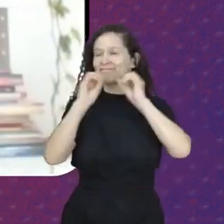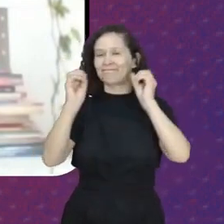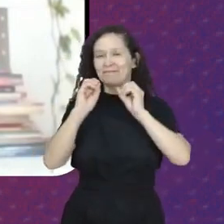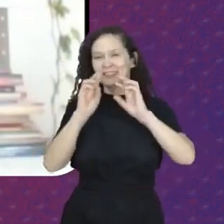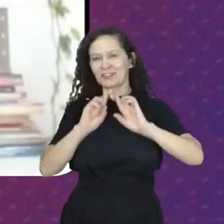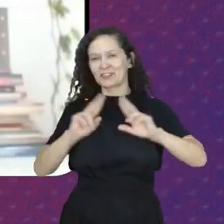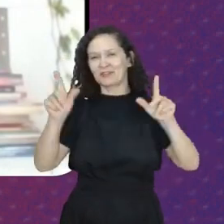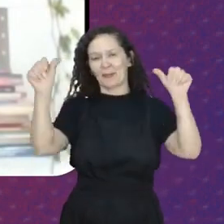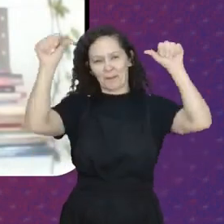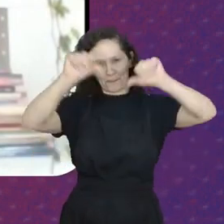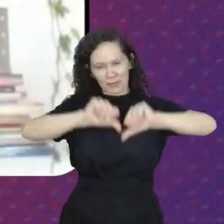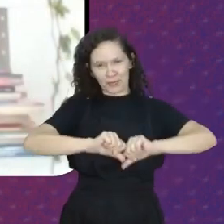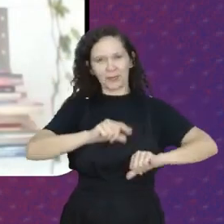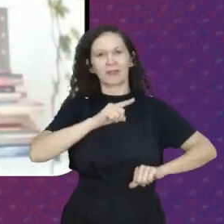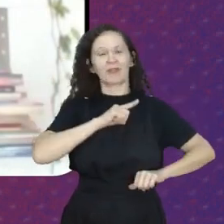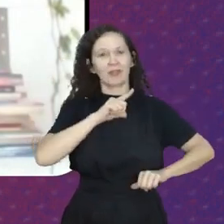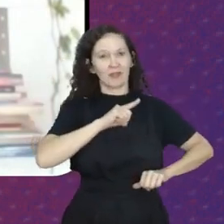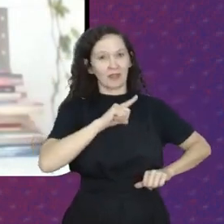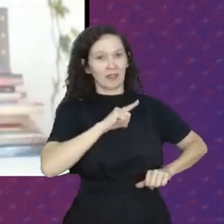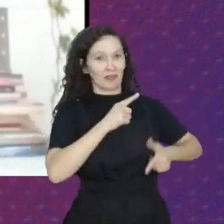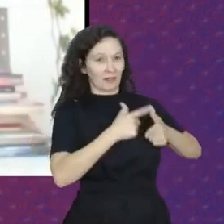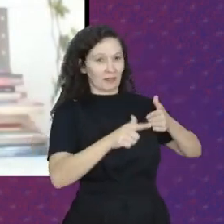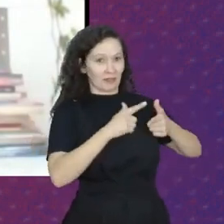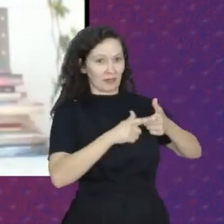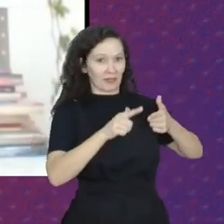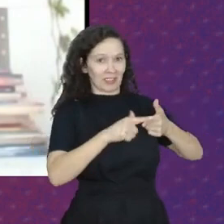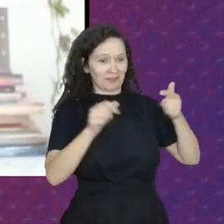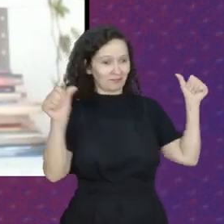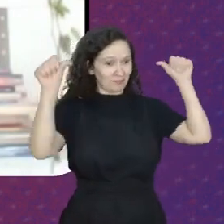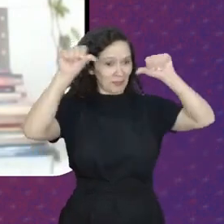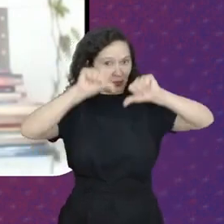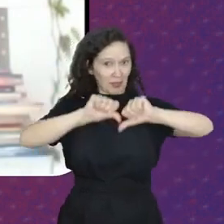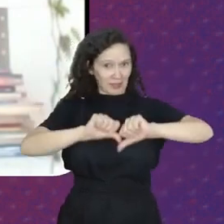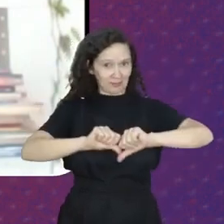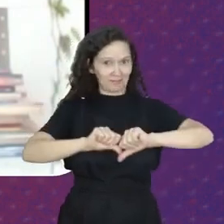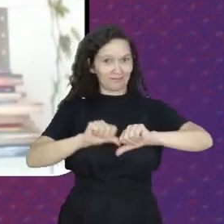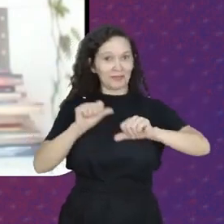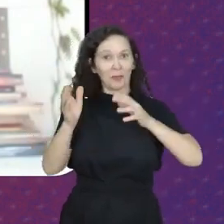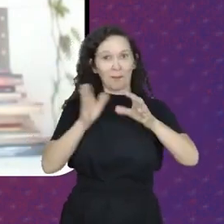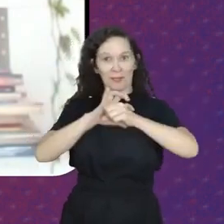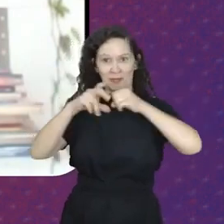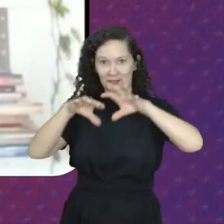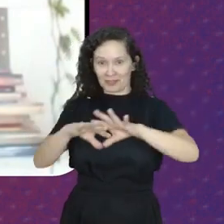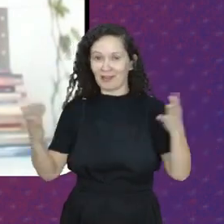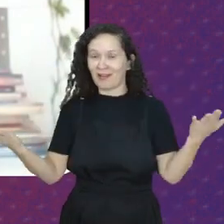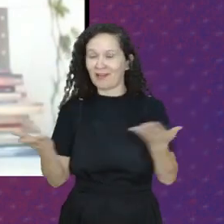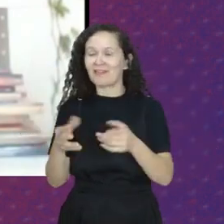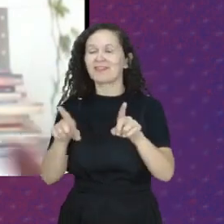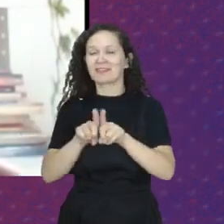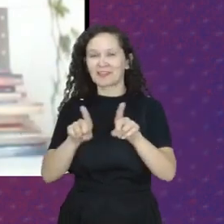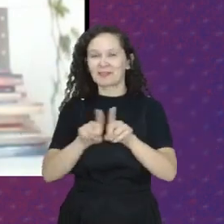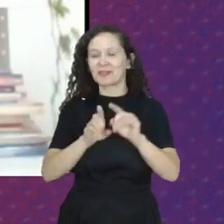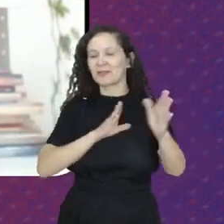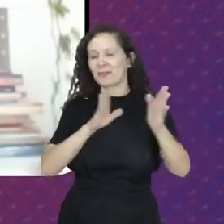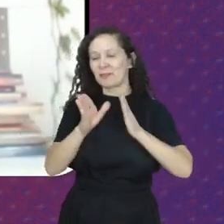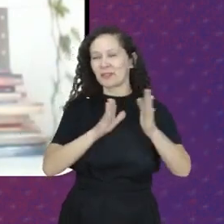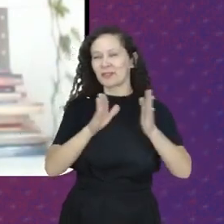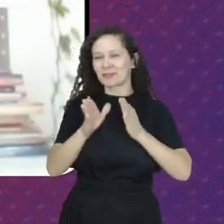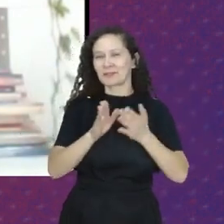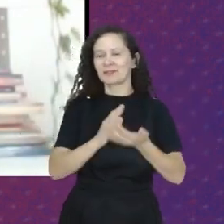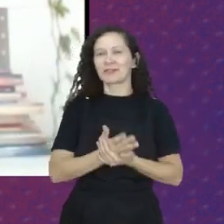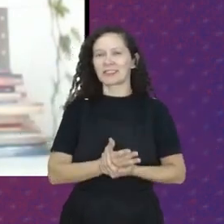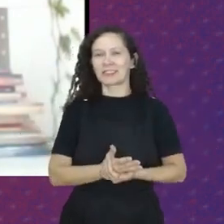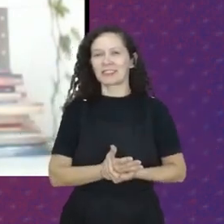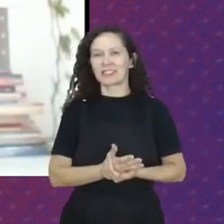contrário, né, houve uma situação de agravamento na pandemia e agora nos períodos, né,